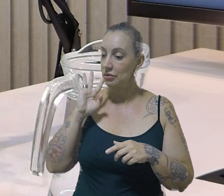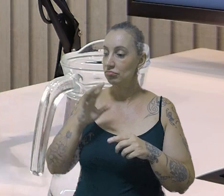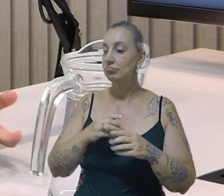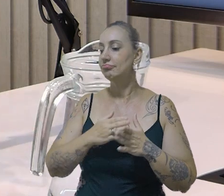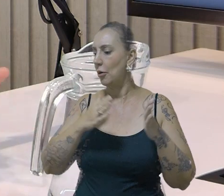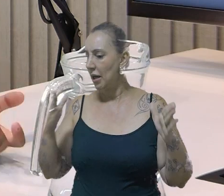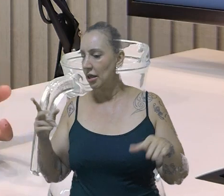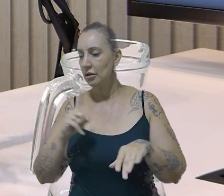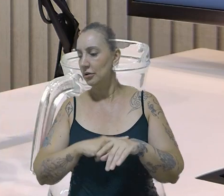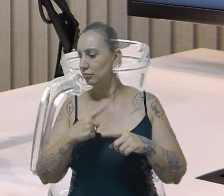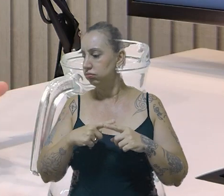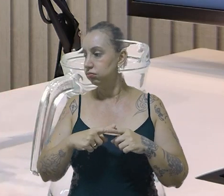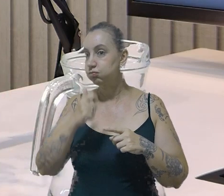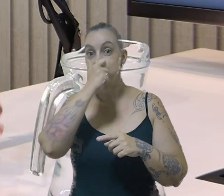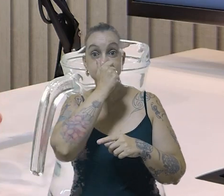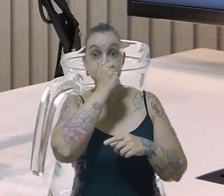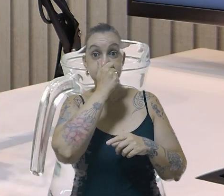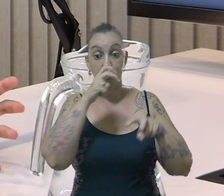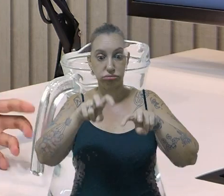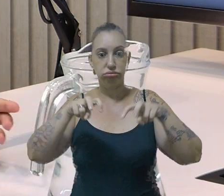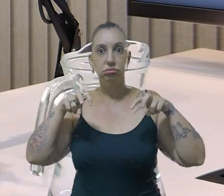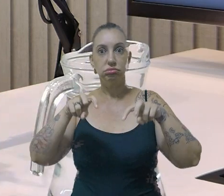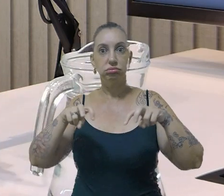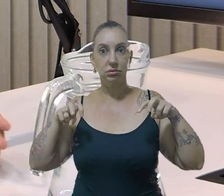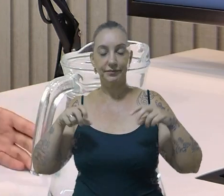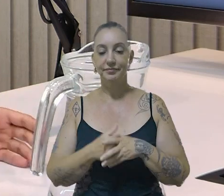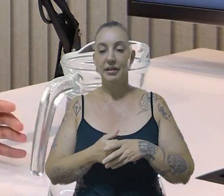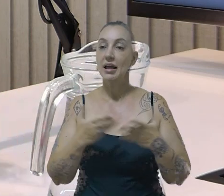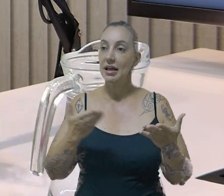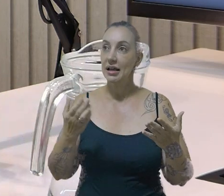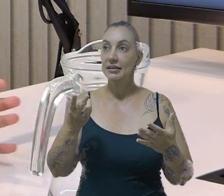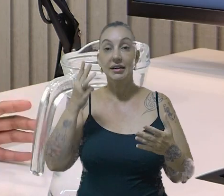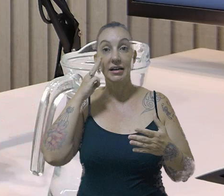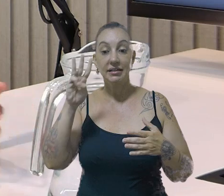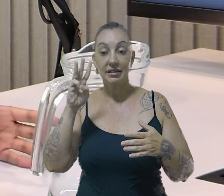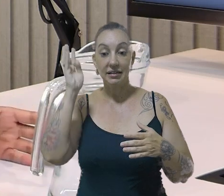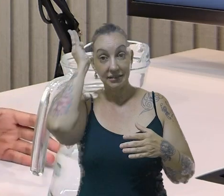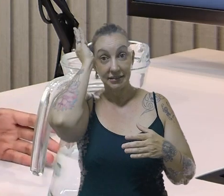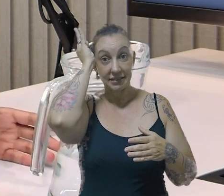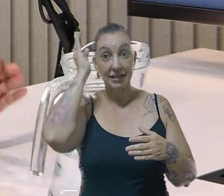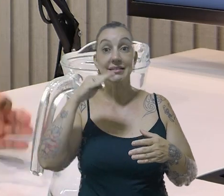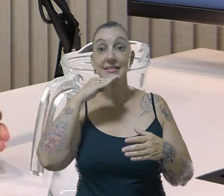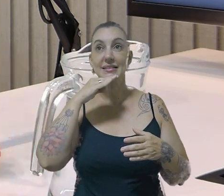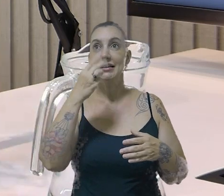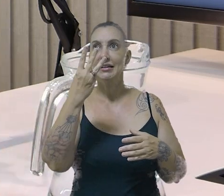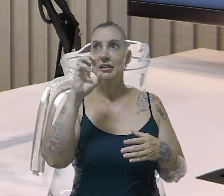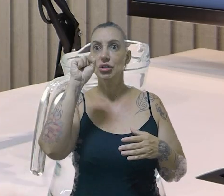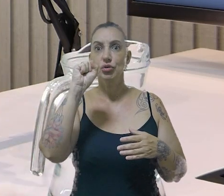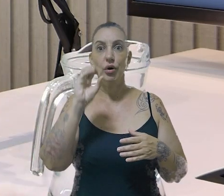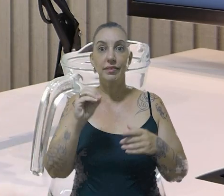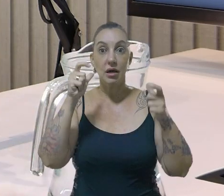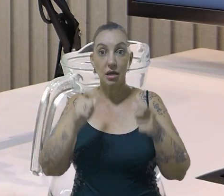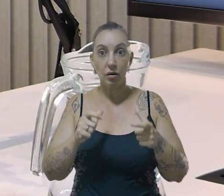inclusive porque lotava loucamente E aí agora elas fizeram três dias no ses Santana que acho que tem 380 lugares elas lotaram os